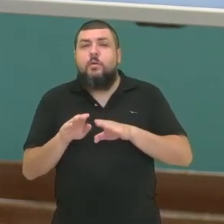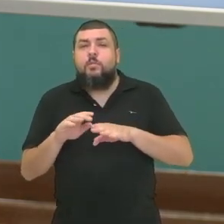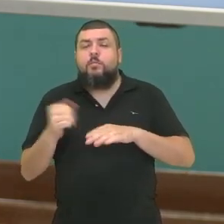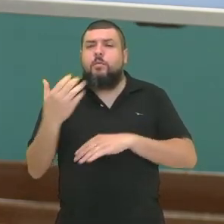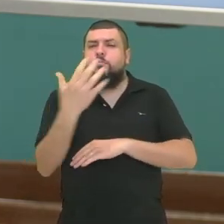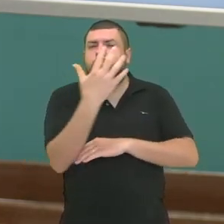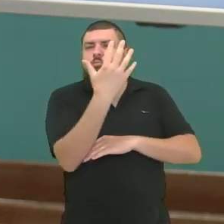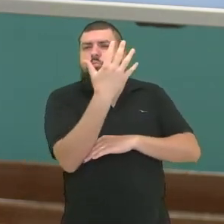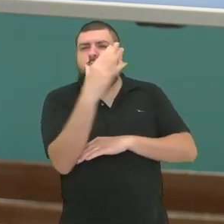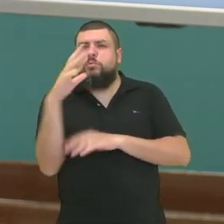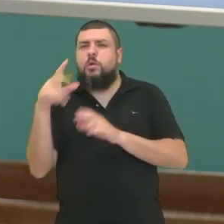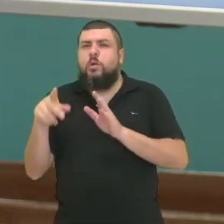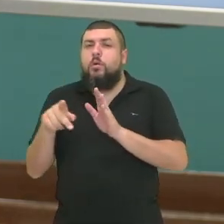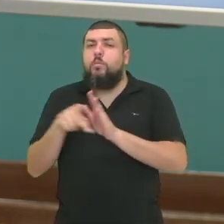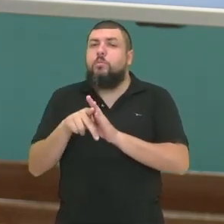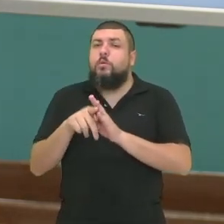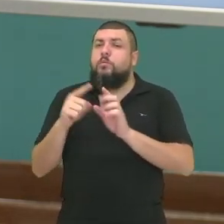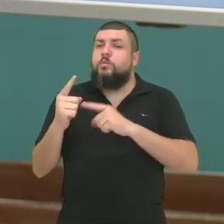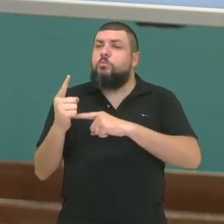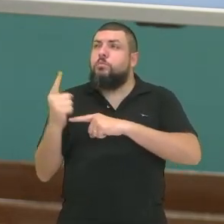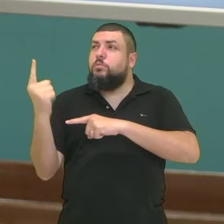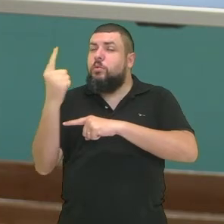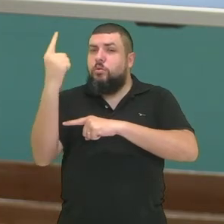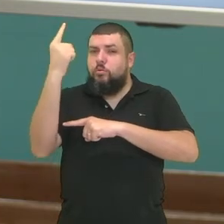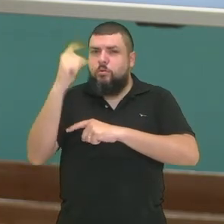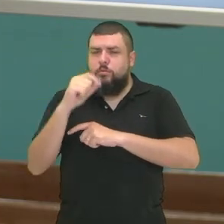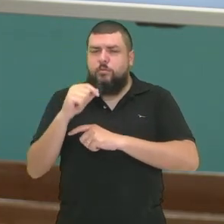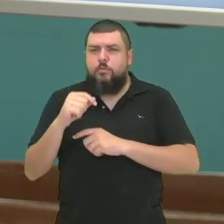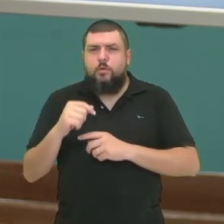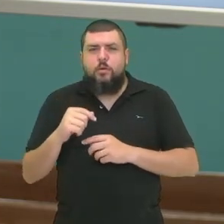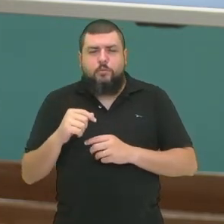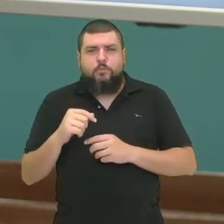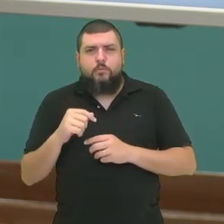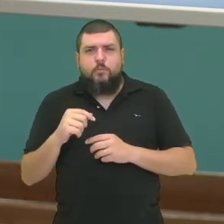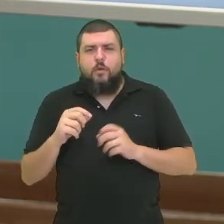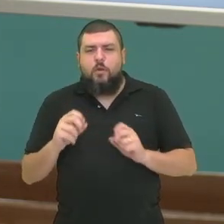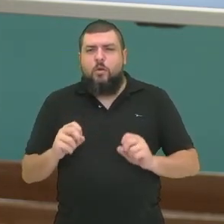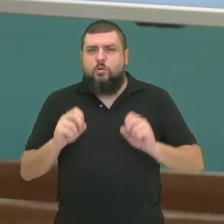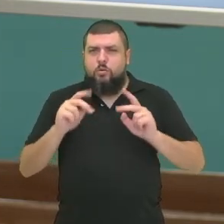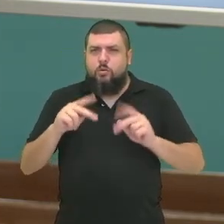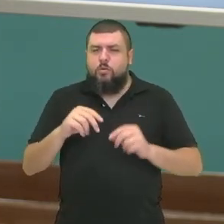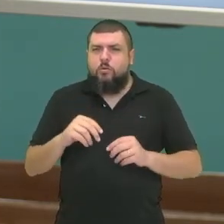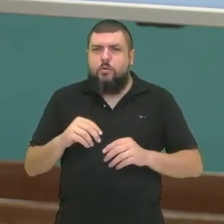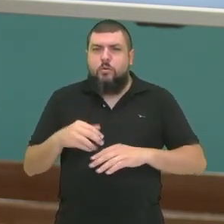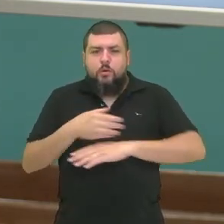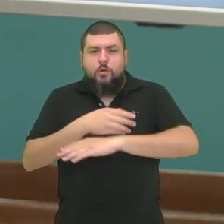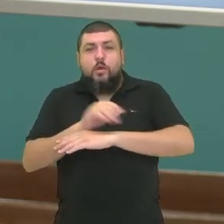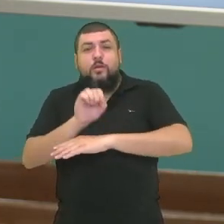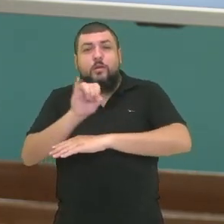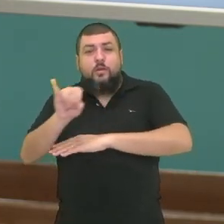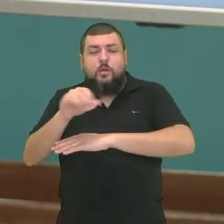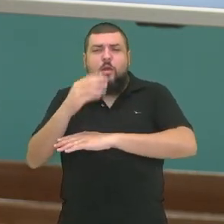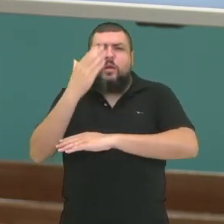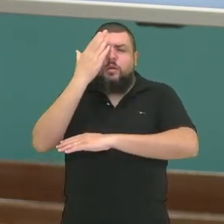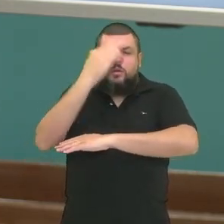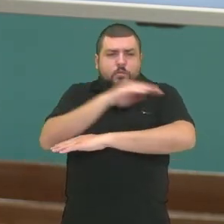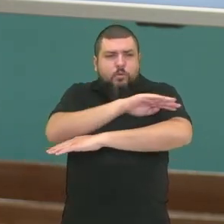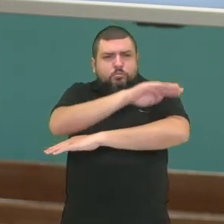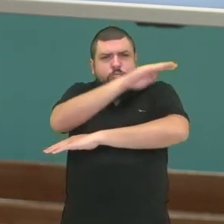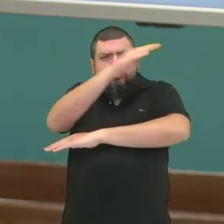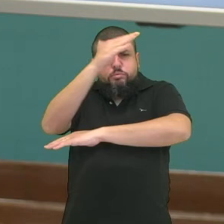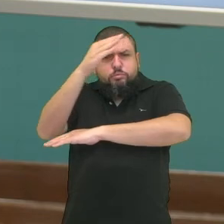da altitude, dentro da primeira camada da atmosfera, a troposfera, quanto mais alto, mais frio